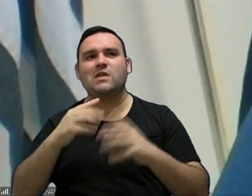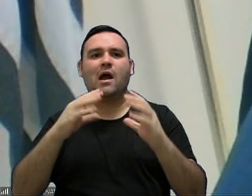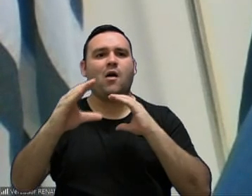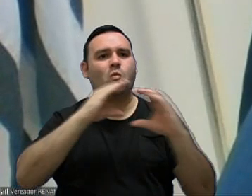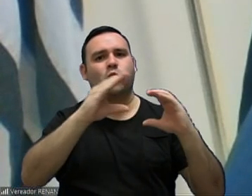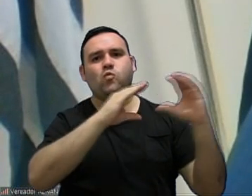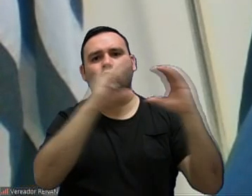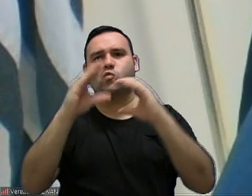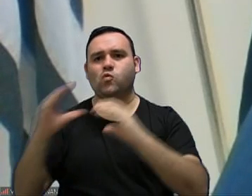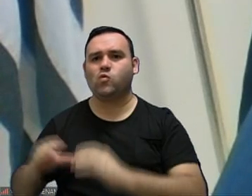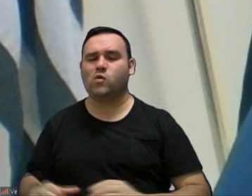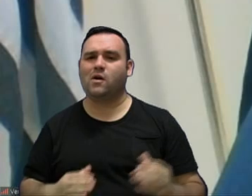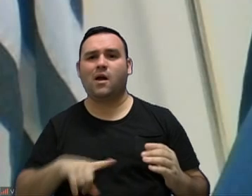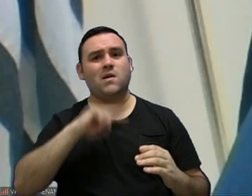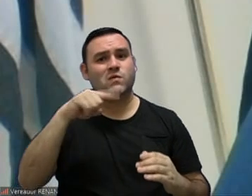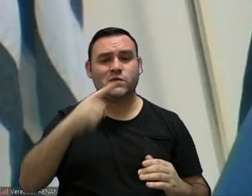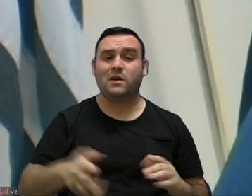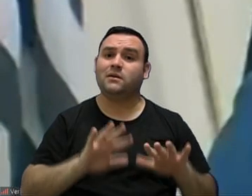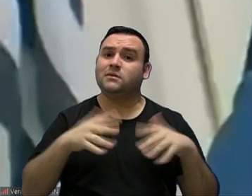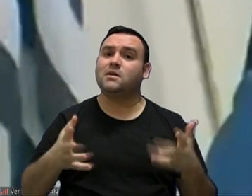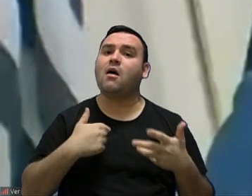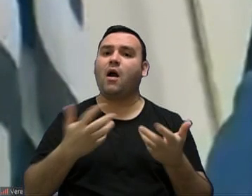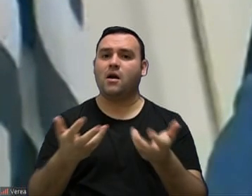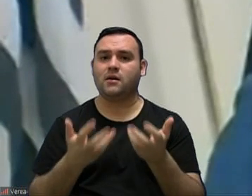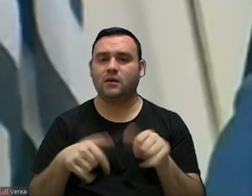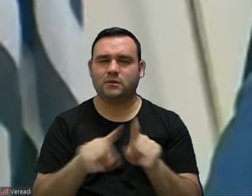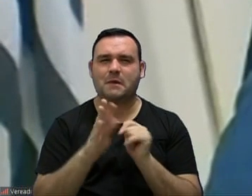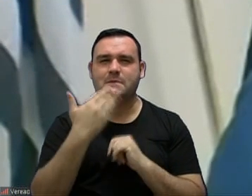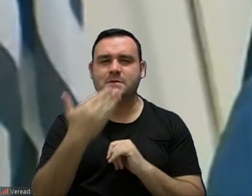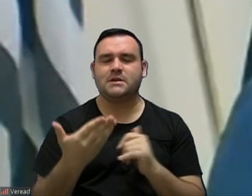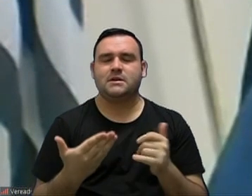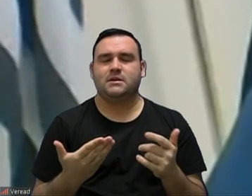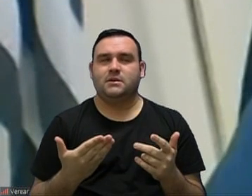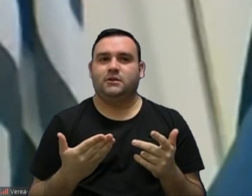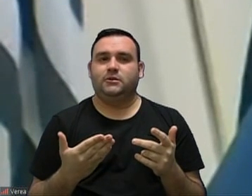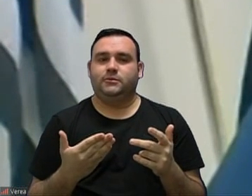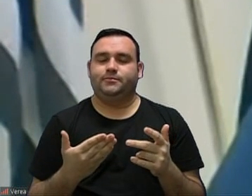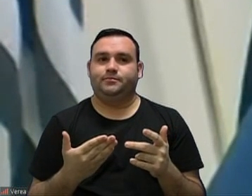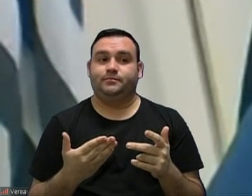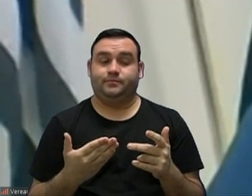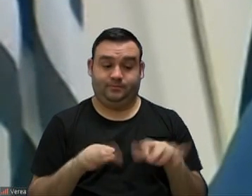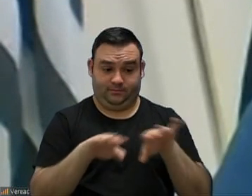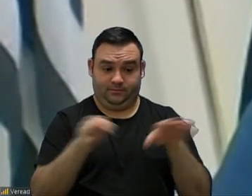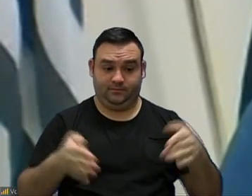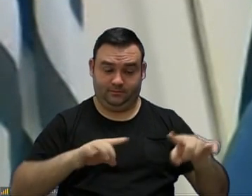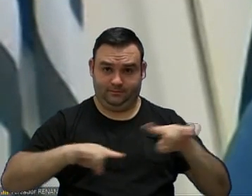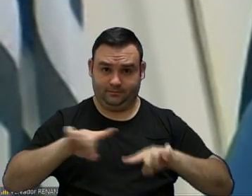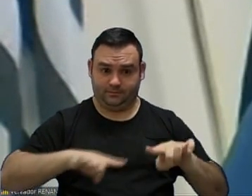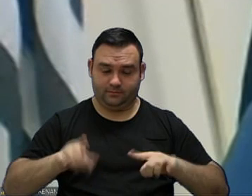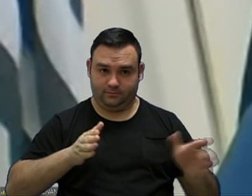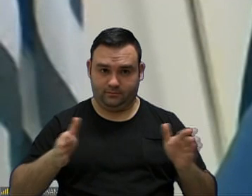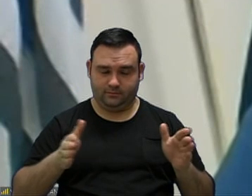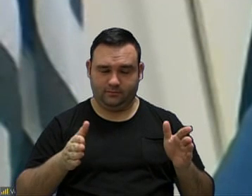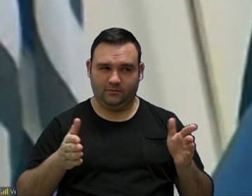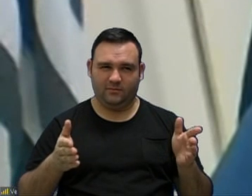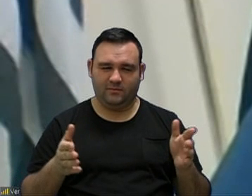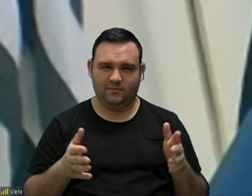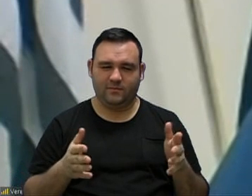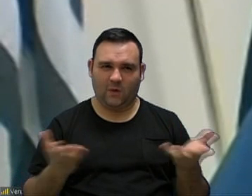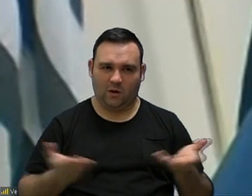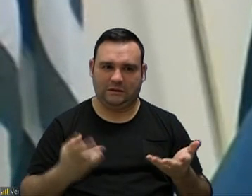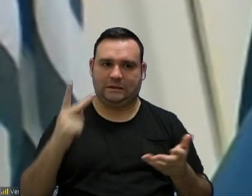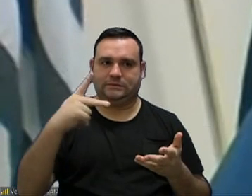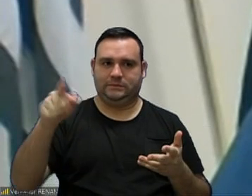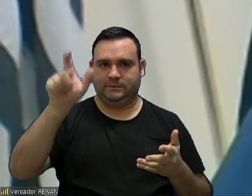articulação política. Portanto, eu queria solicitar à mesa diretora, na